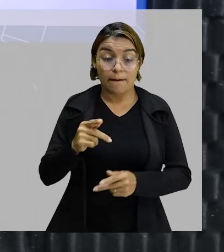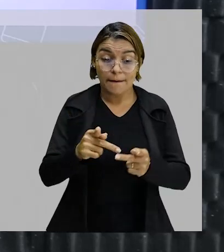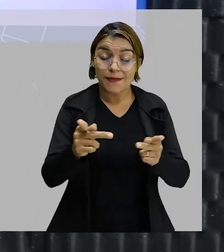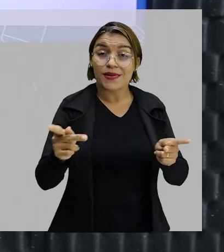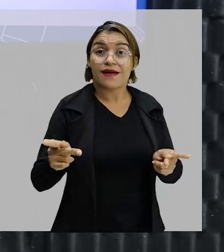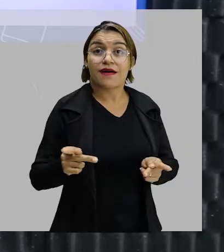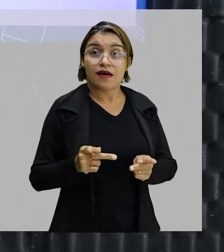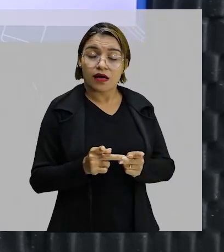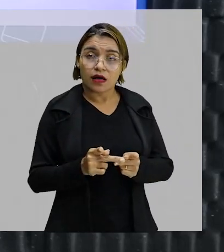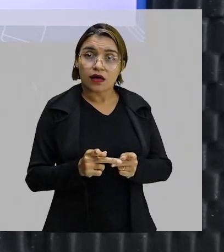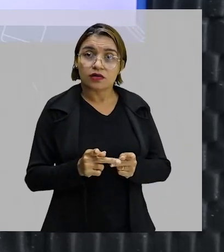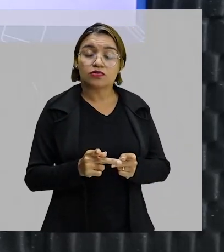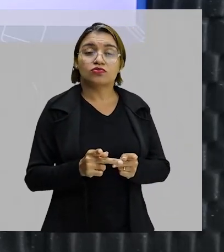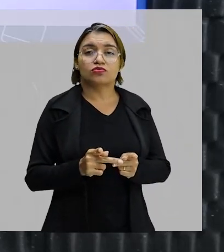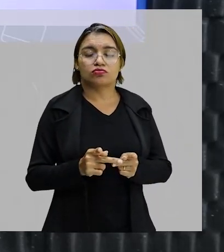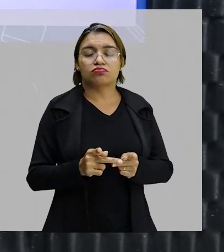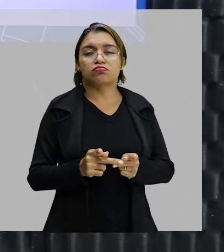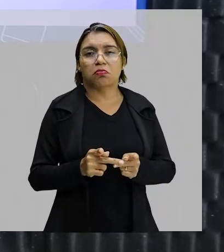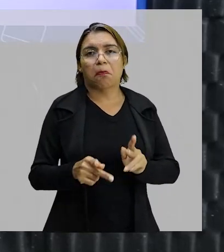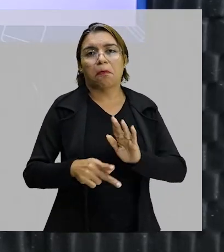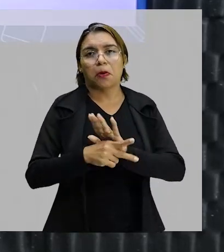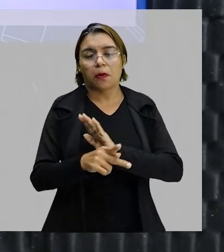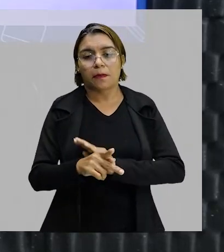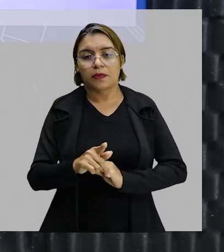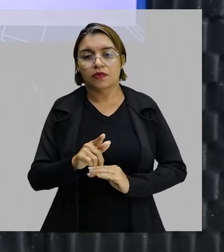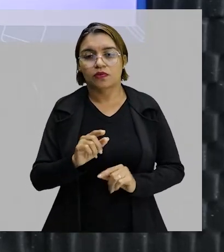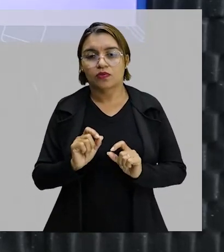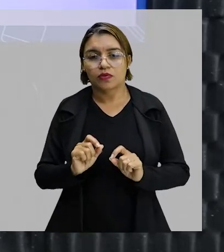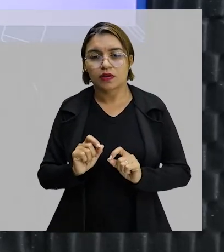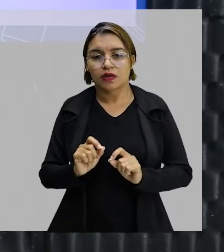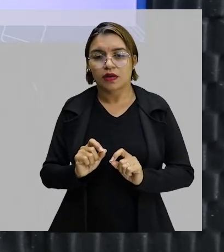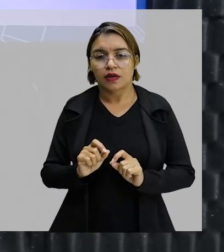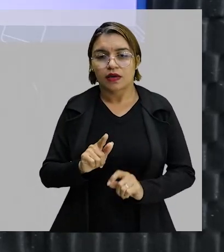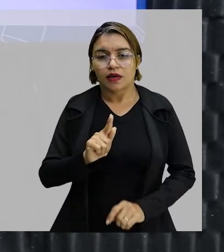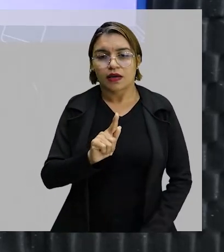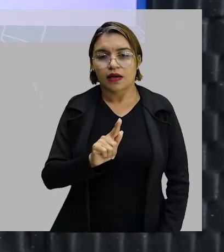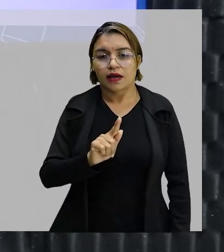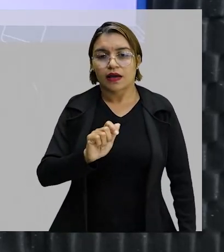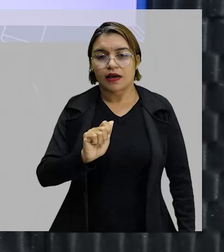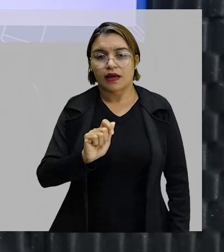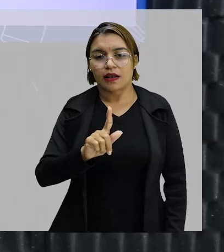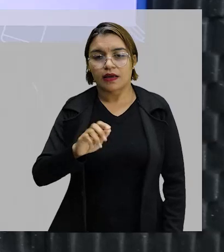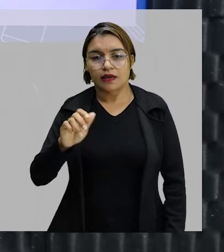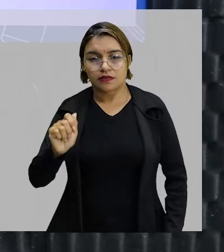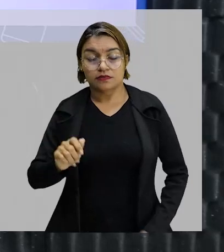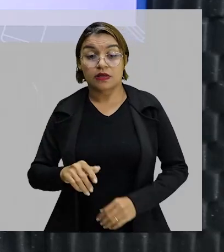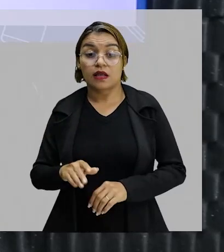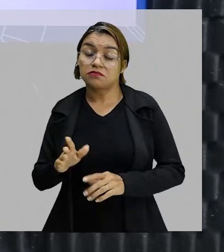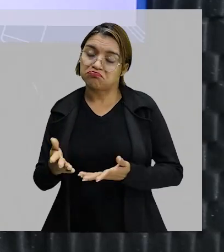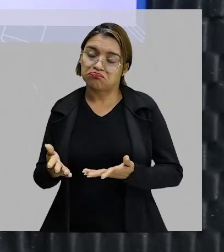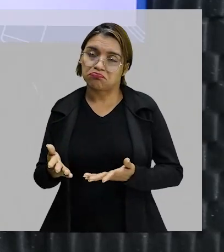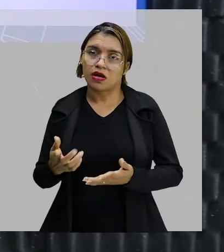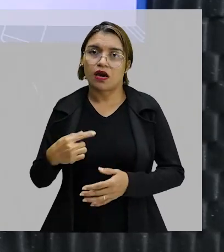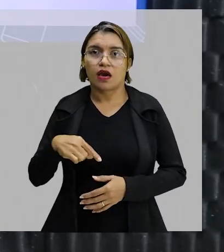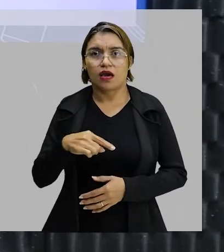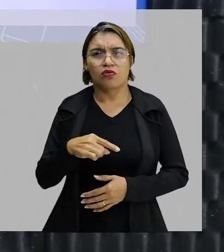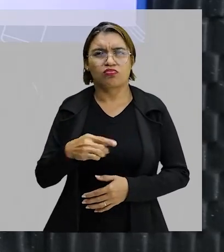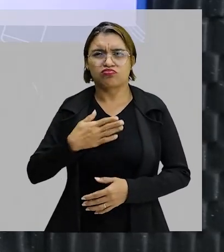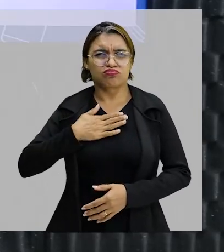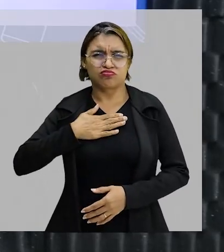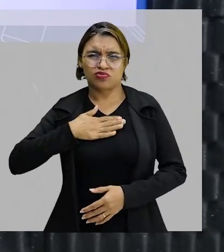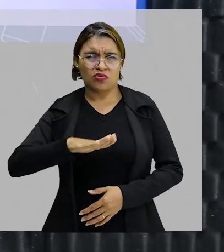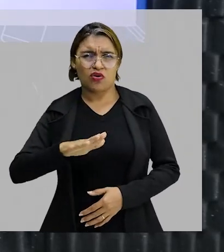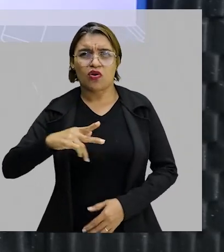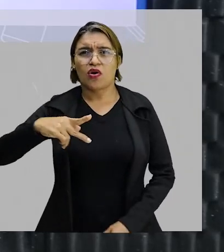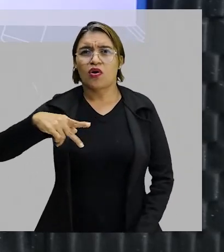pratos típicos da Galícia, sendo que o destaque é o polvo. Eu passaria mal porque eu não gosto